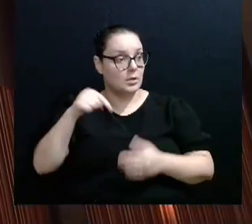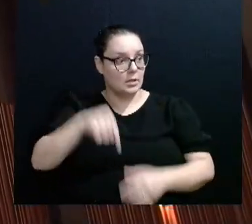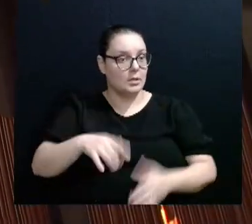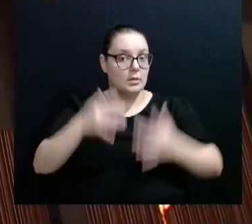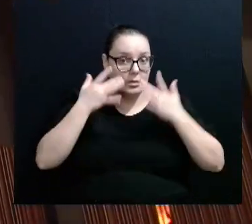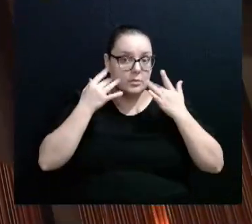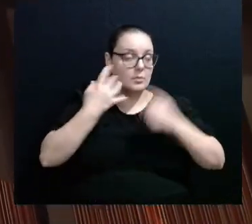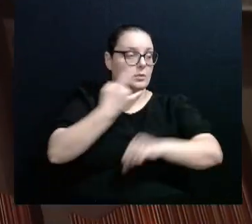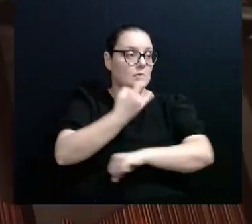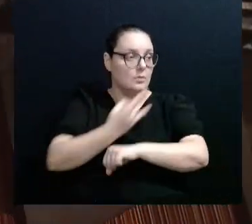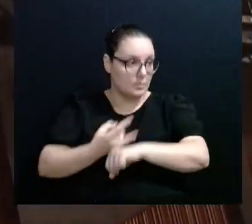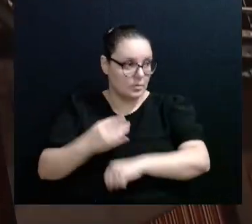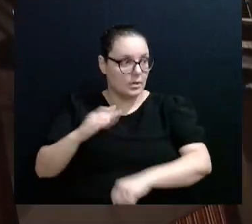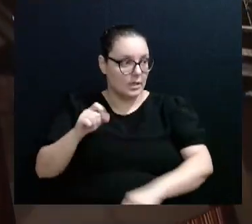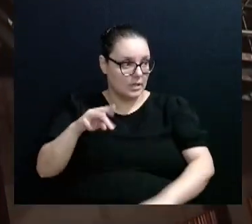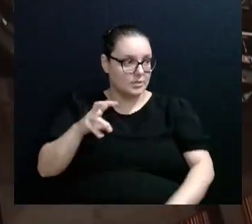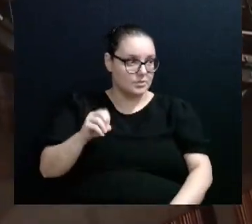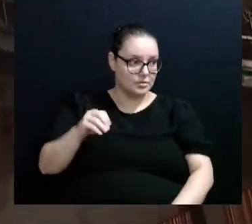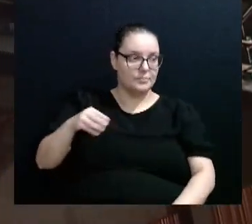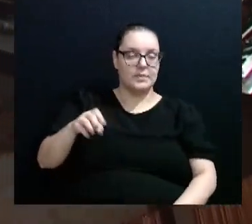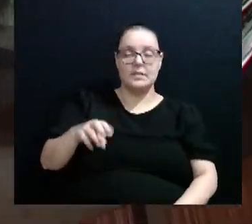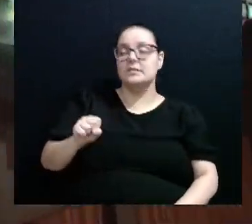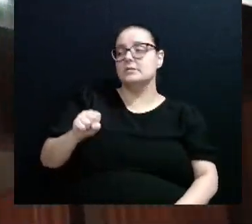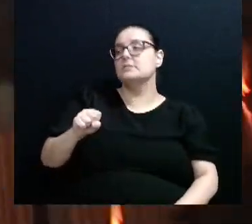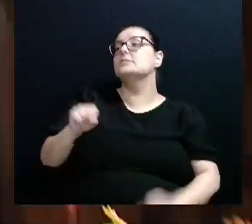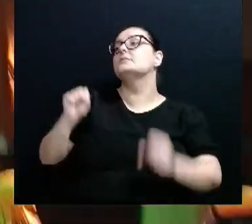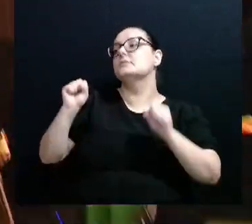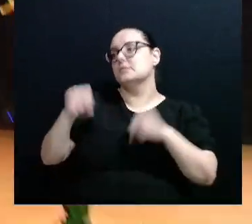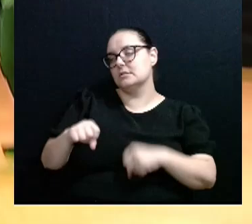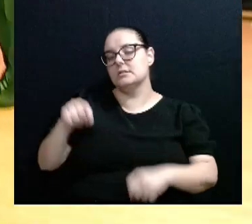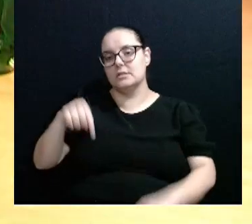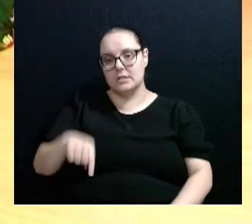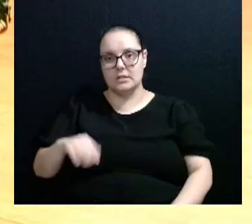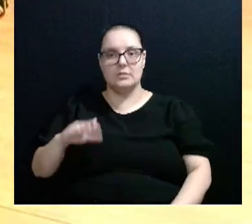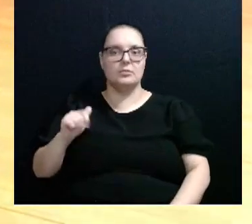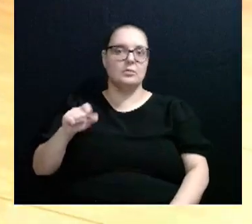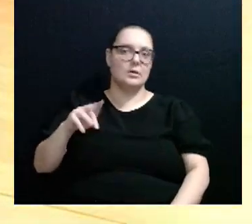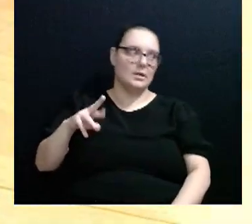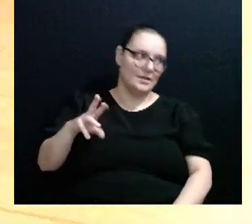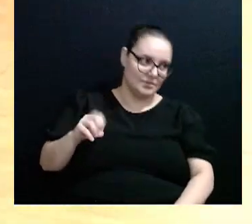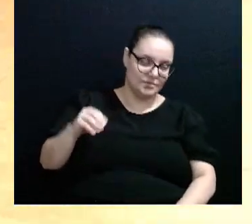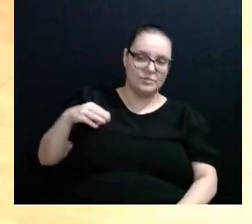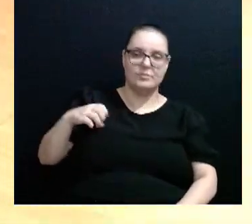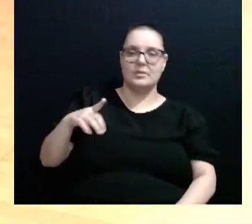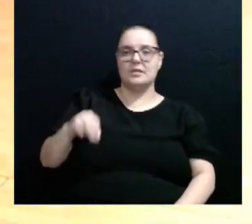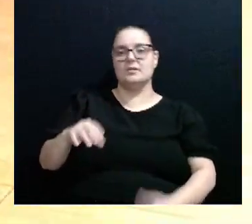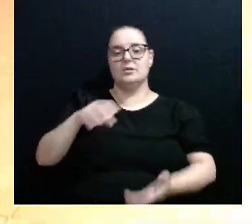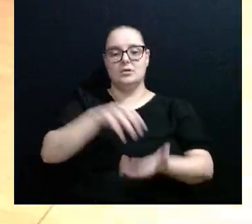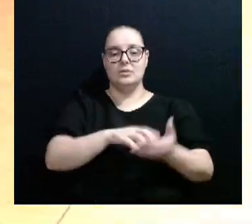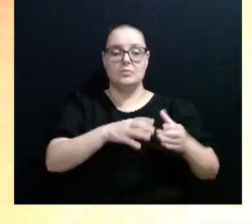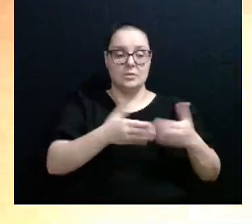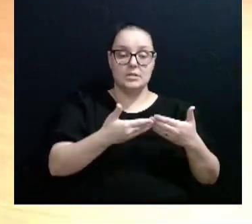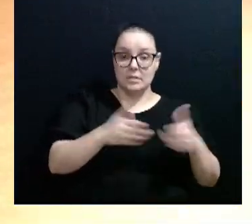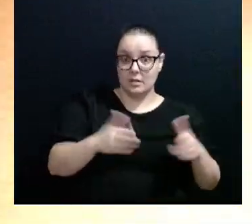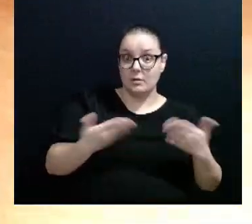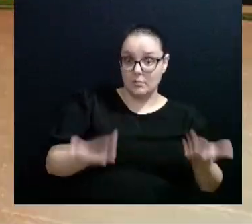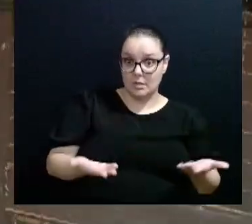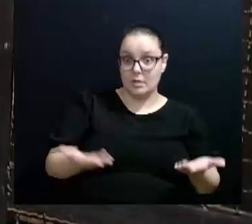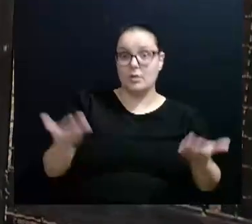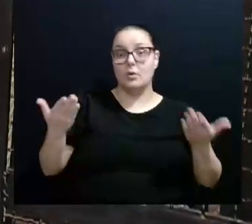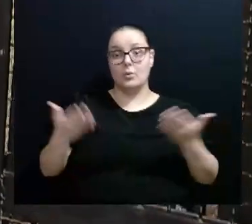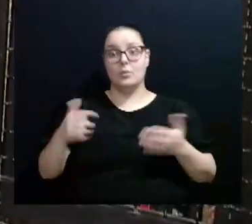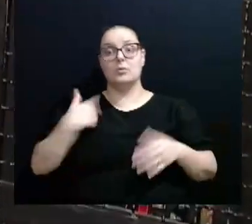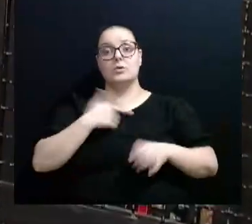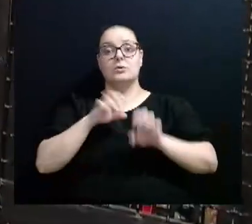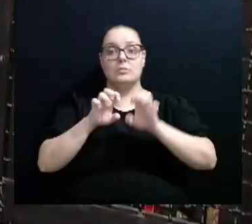Isso, a gente esse ano está fazendo aqui no Castro Mendes, porque apesar do centro de convivência estar aberto, hoje a nossa estrutura aqui tem